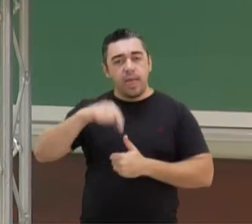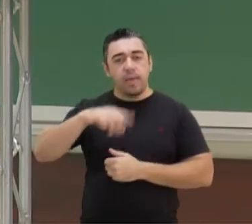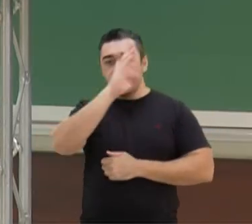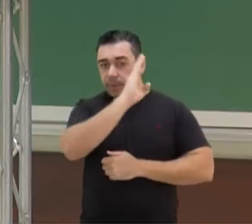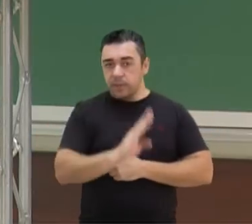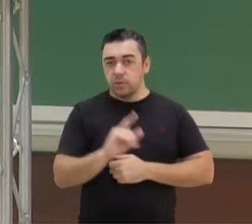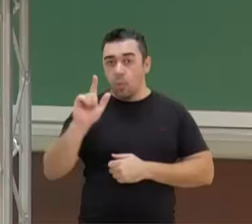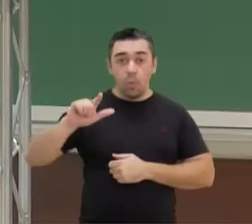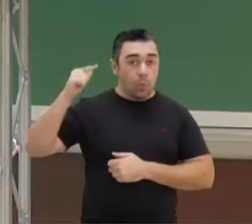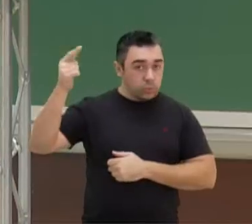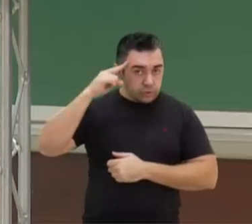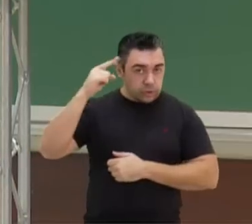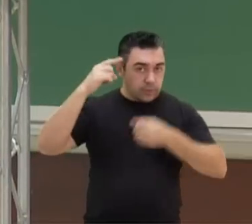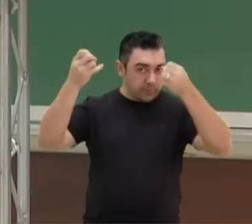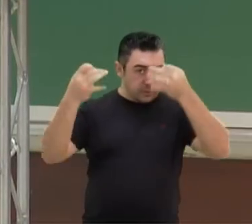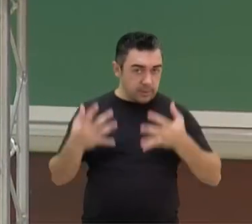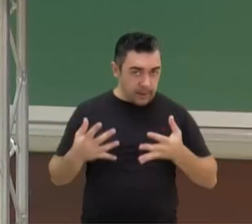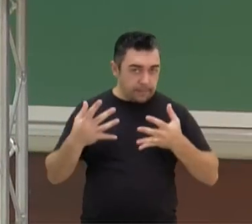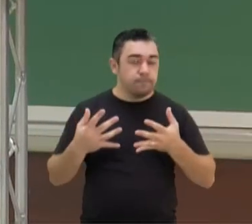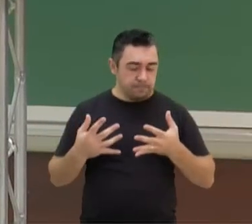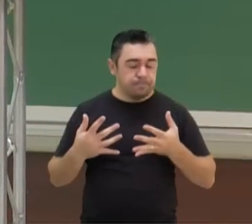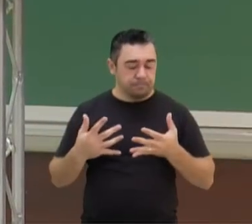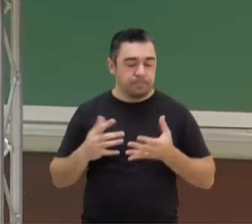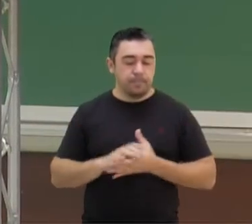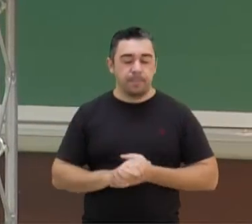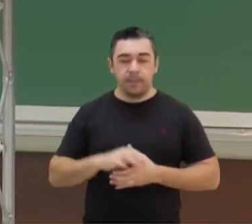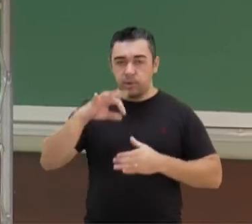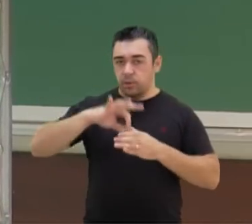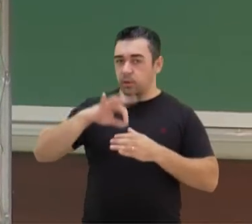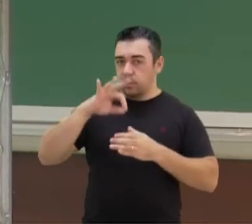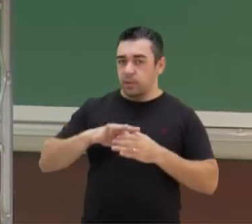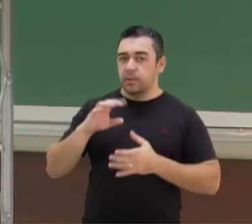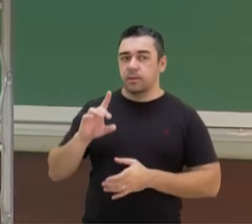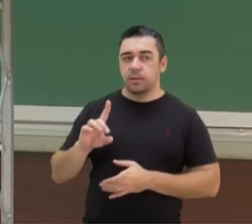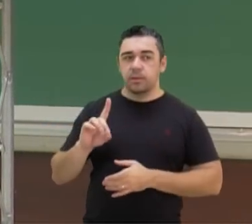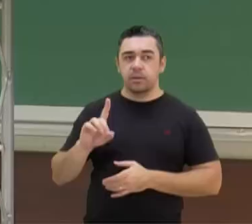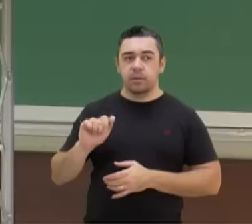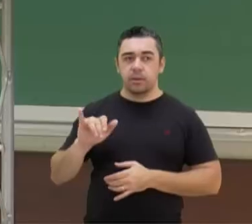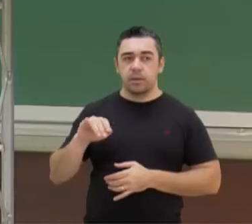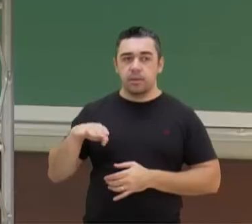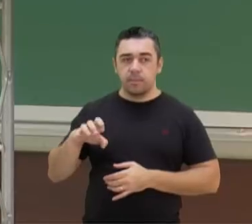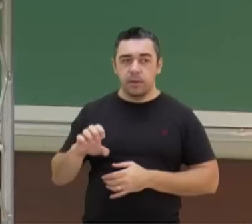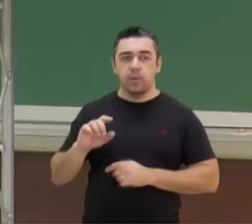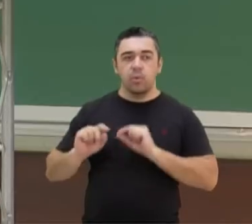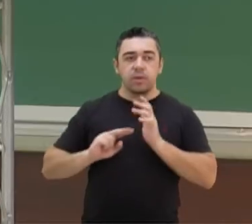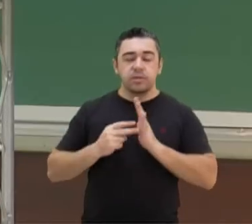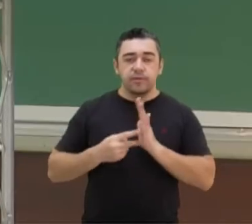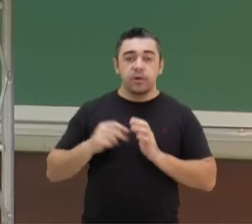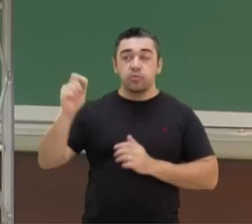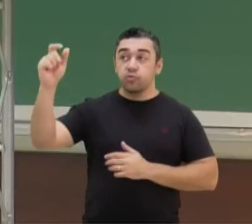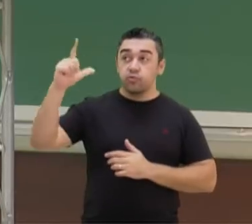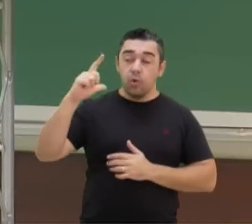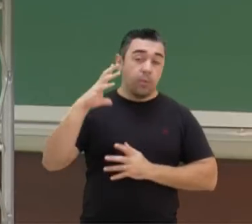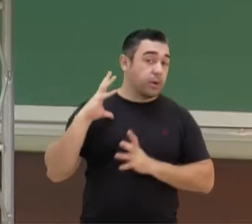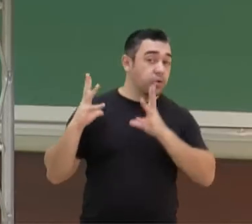para um outro dia a nossa conversa, mas aqui então o Daime dizendo que o sol ilumina a todos, ou seja,